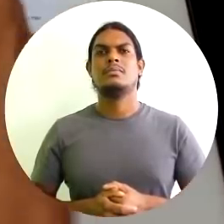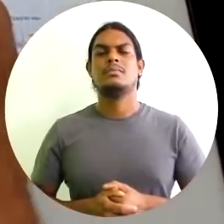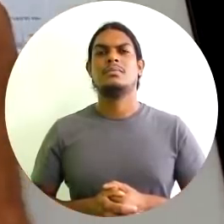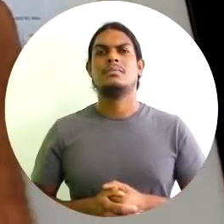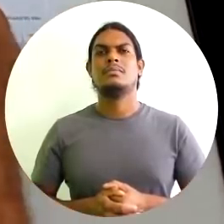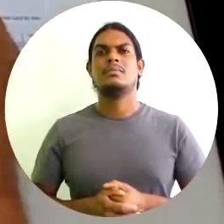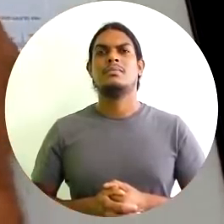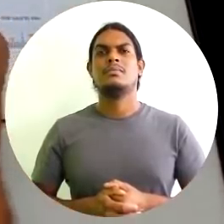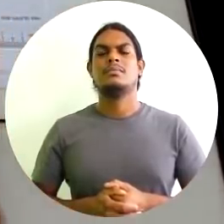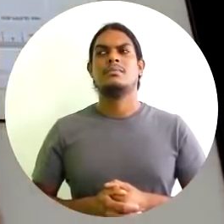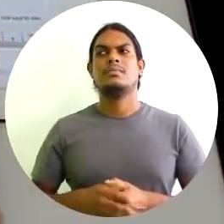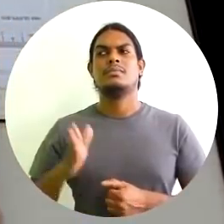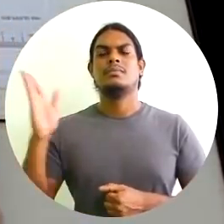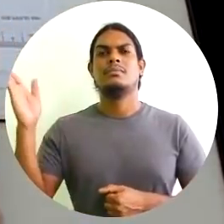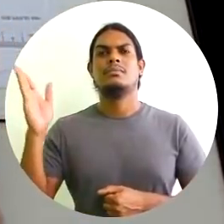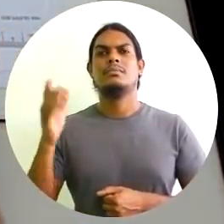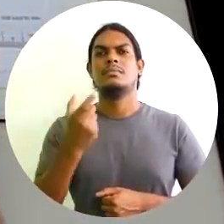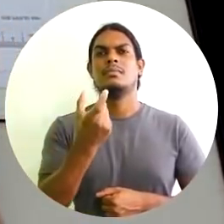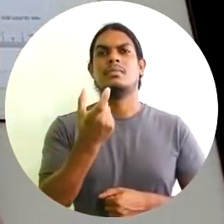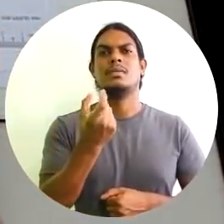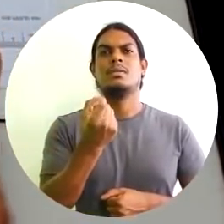lança a linha vertical